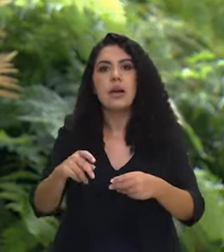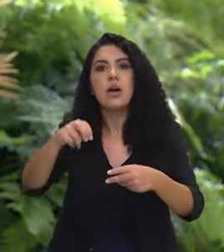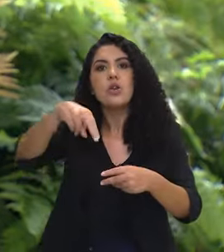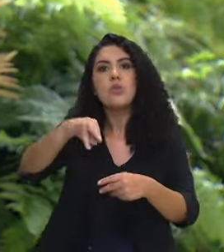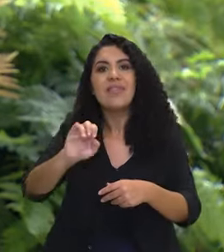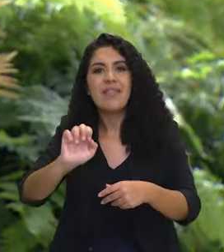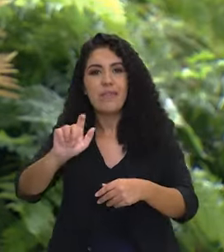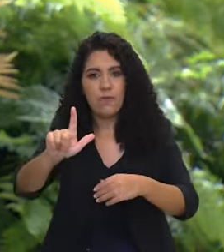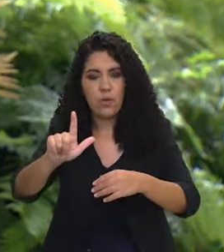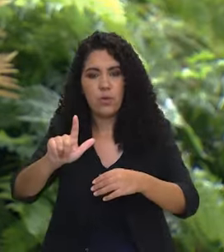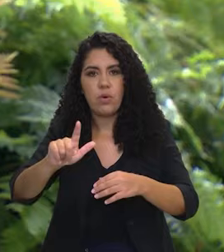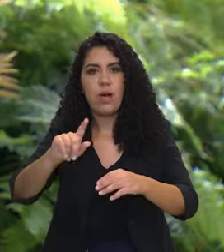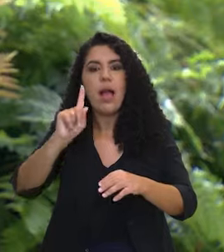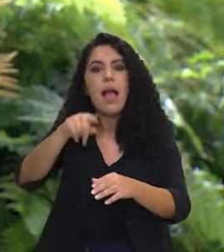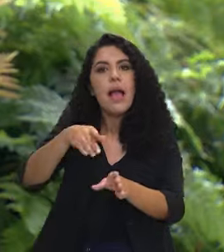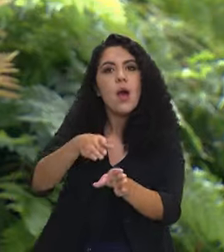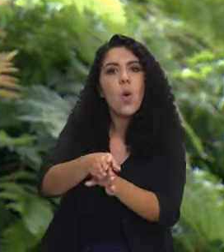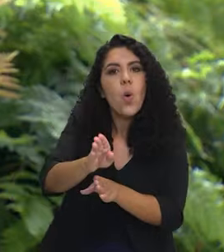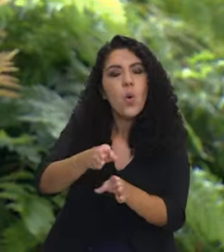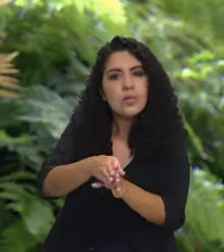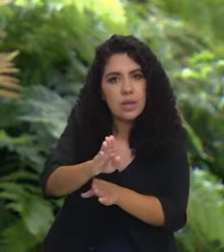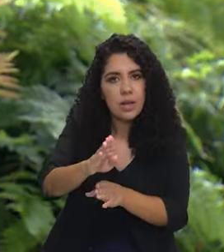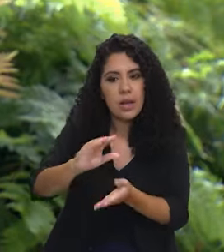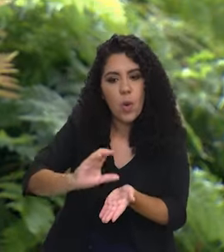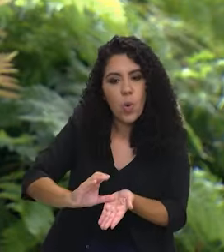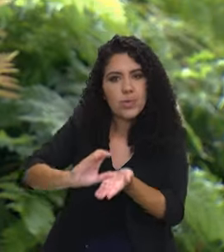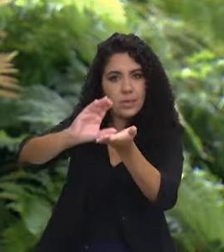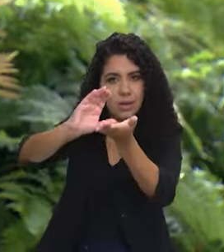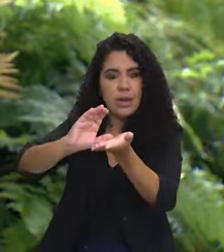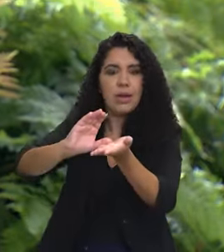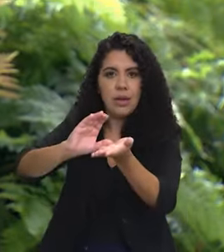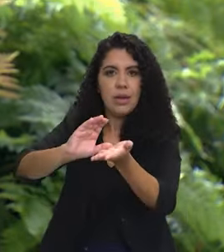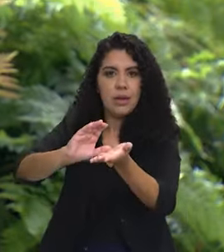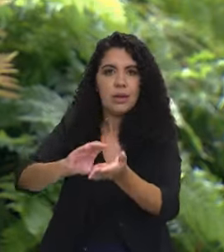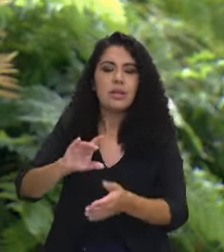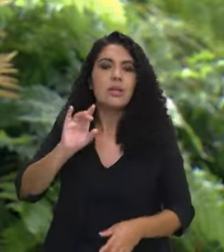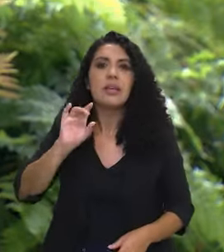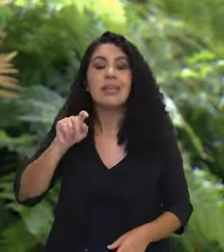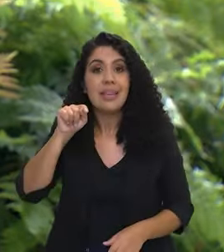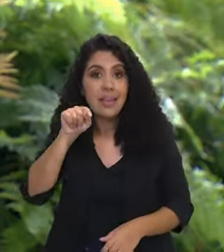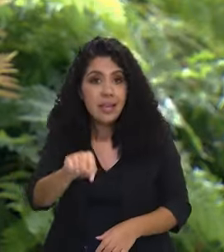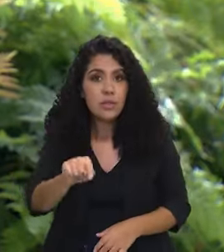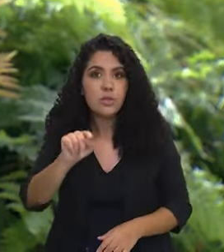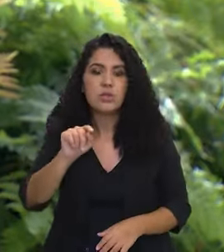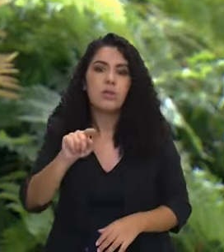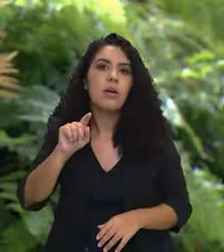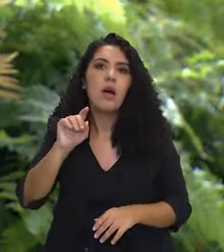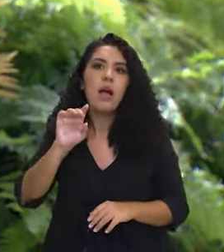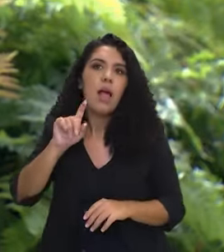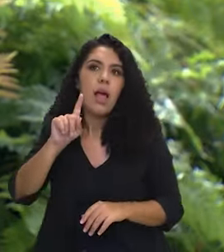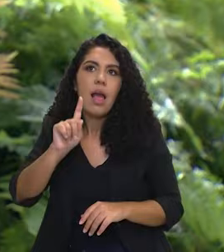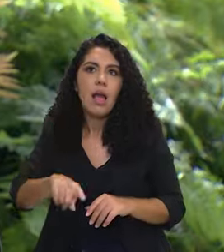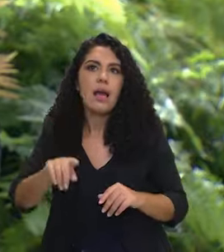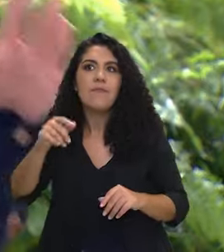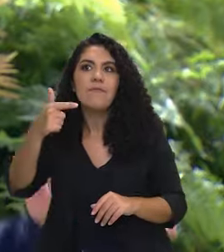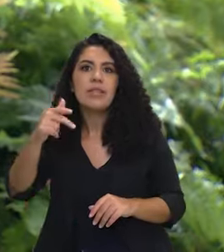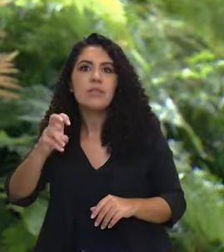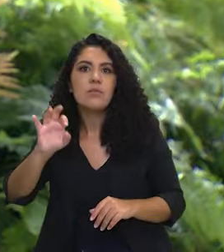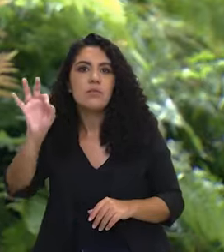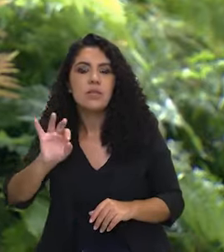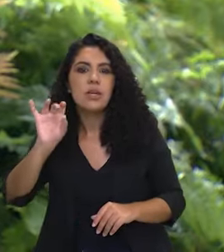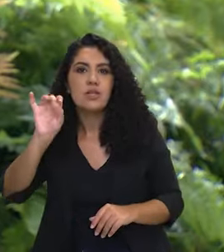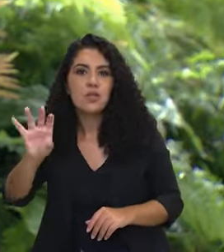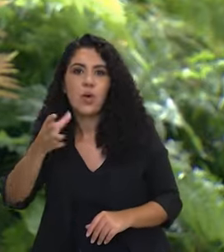de conselheiras, que é um nível intermediário da carreira, o que só acontece com cerca de 25% dos homens. E aí entram